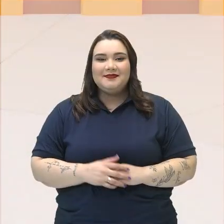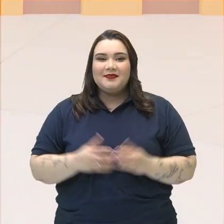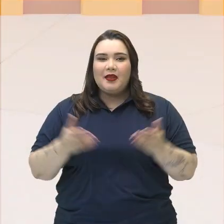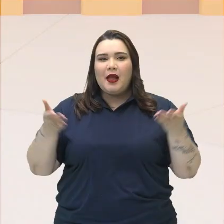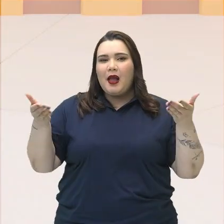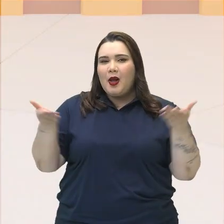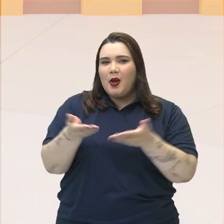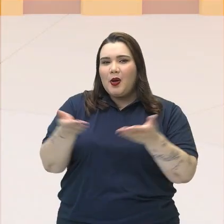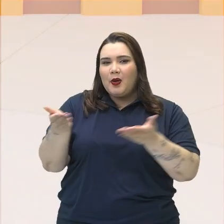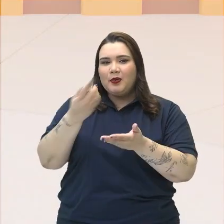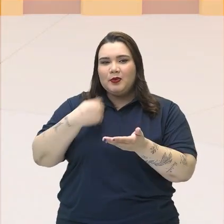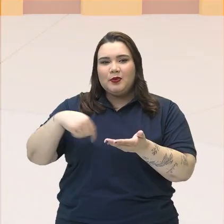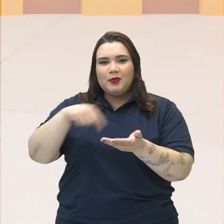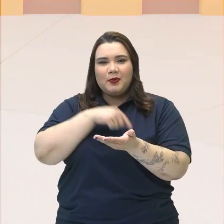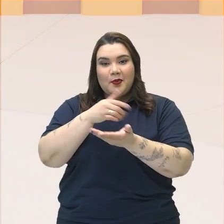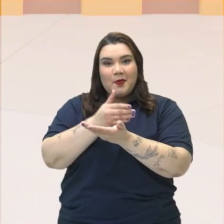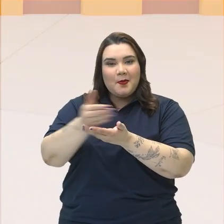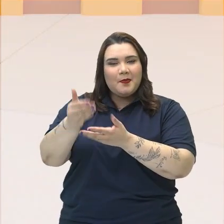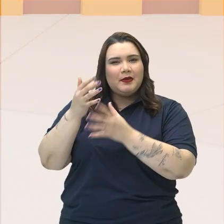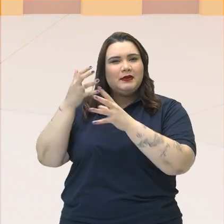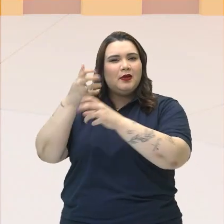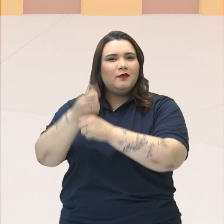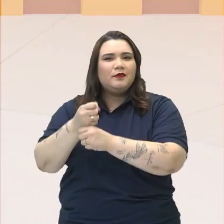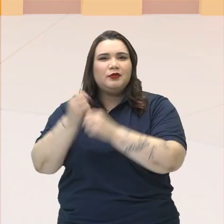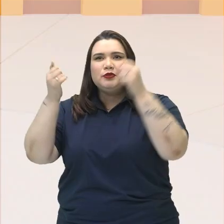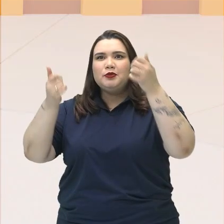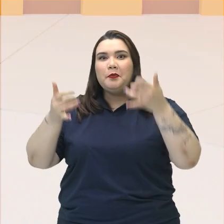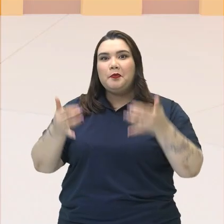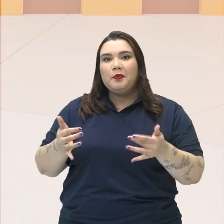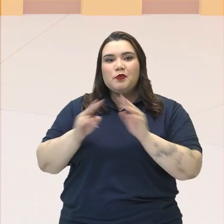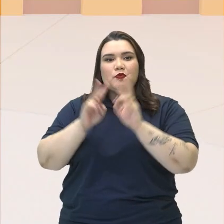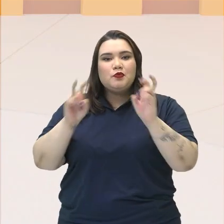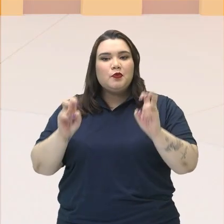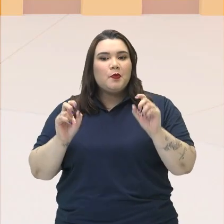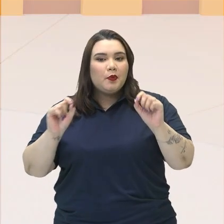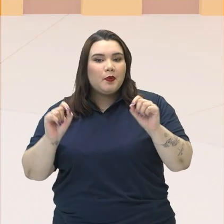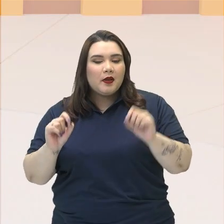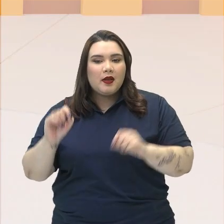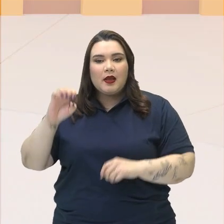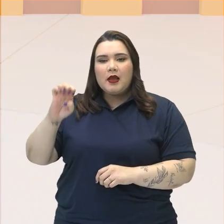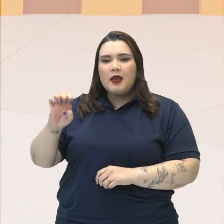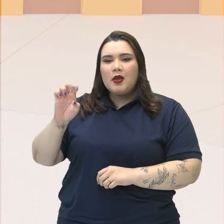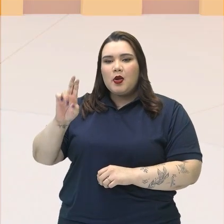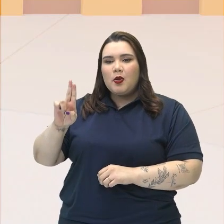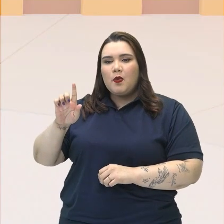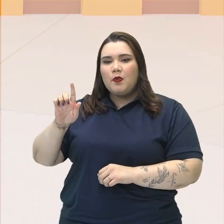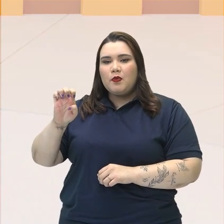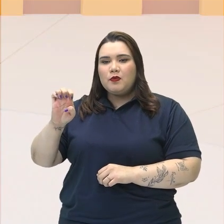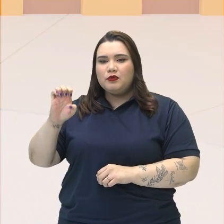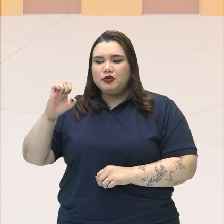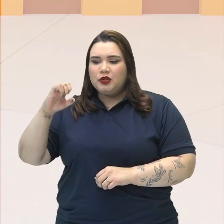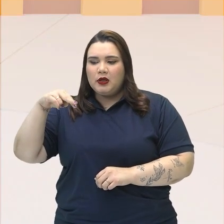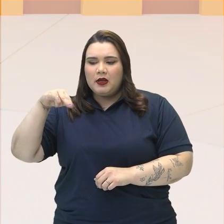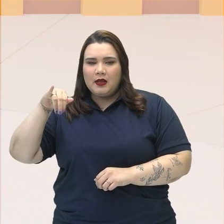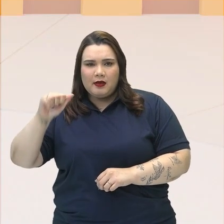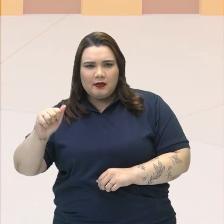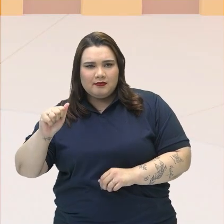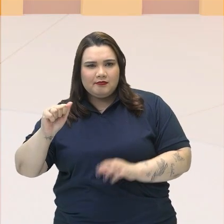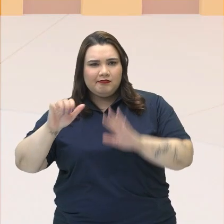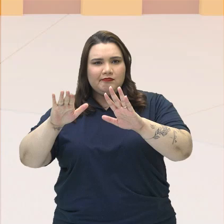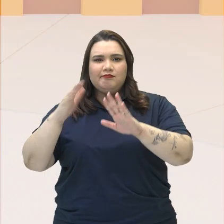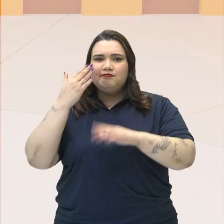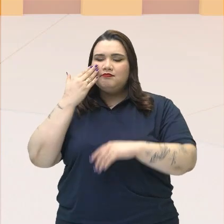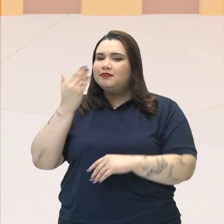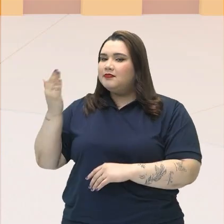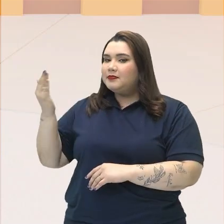Vamos começar a nossa revisão falando sobre eugenia. E aqui do meu lado já tem um logo